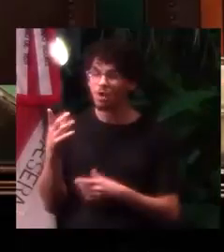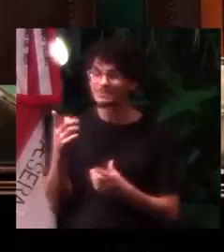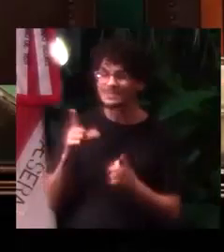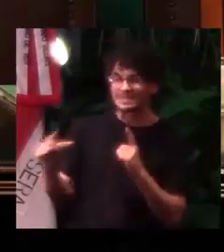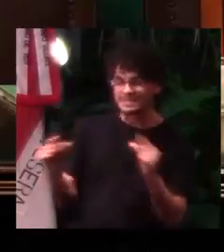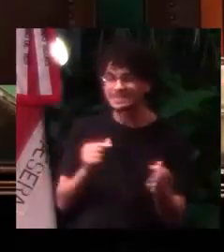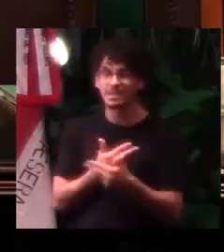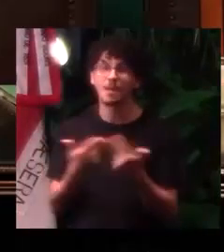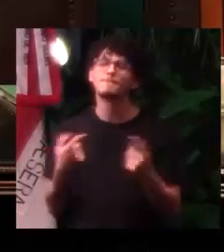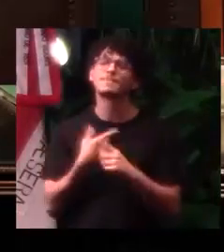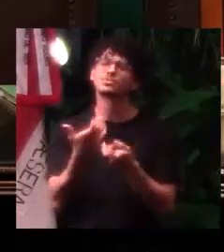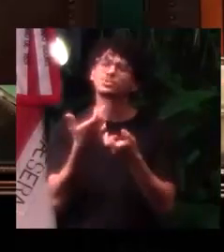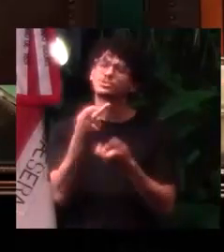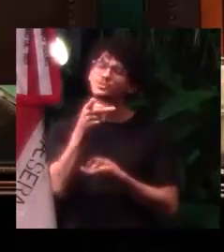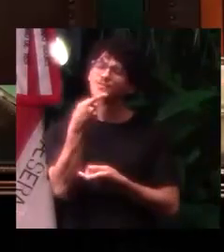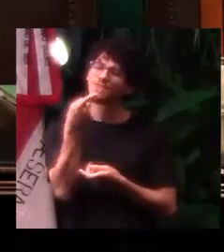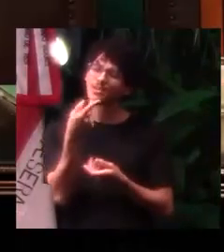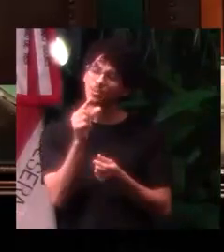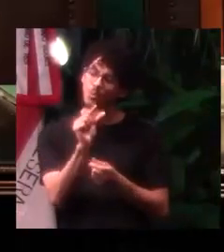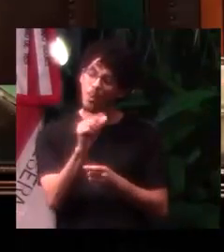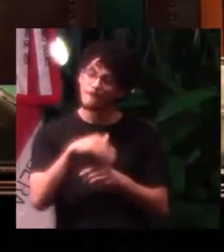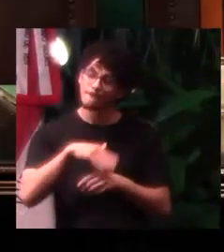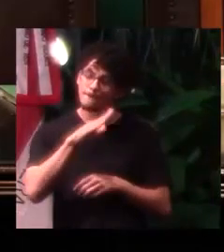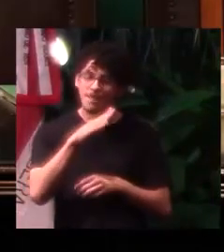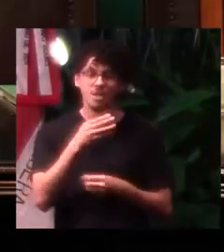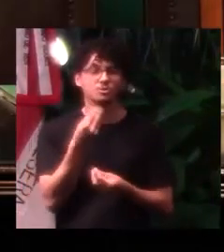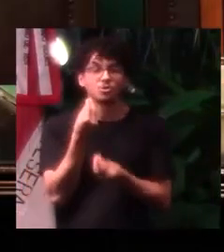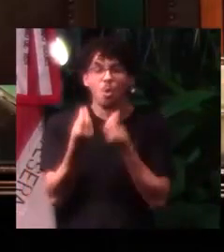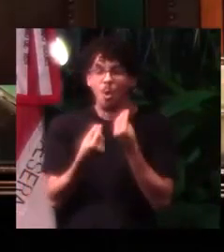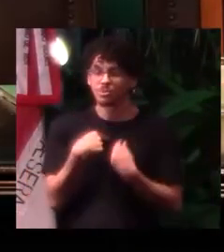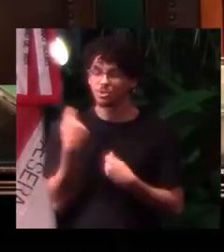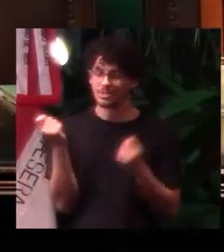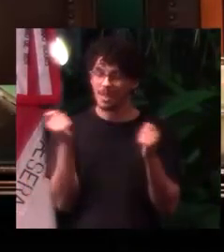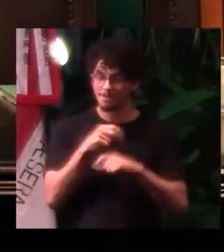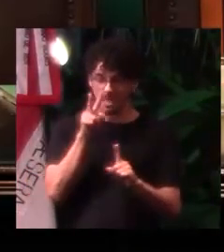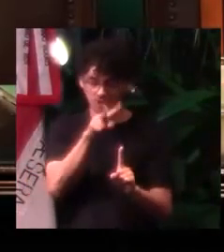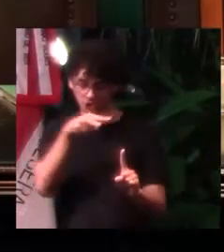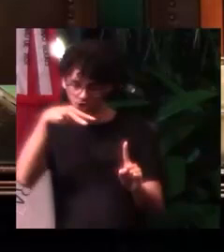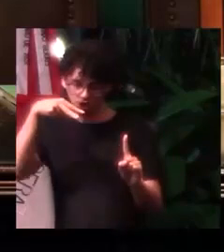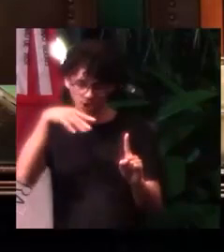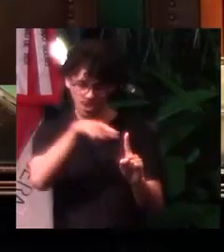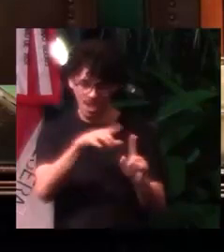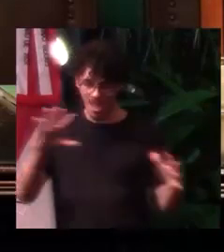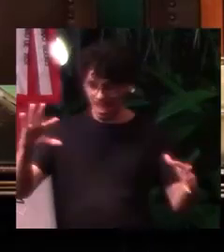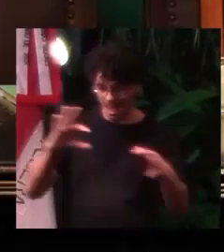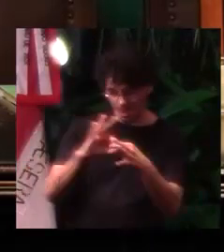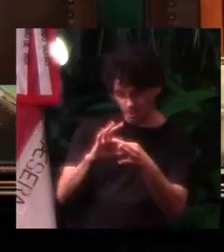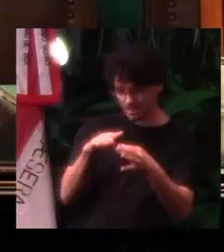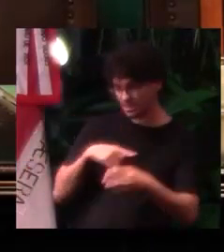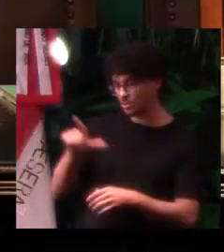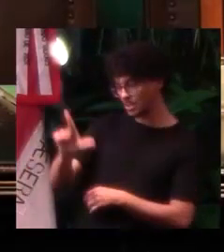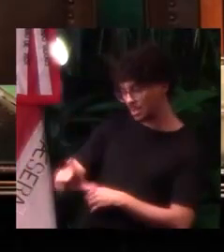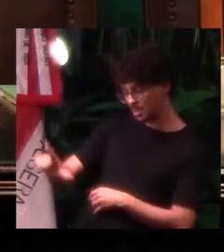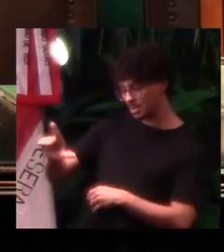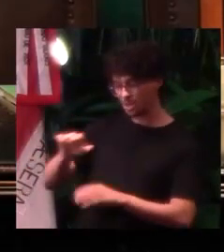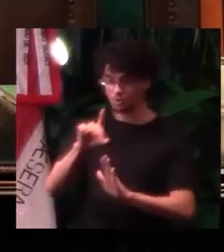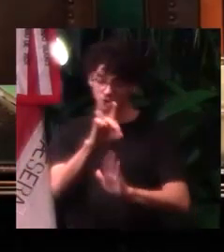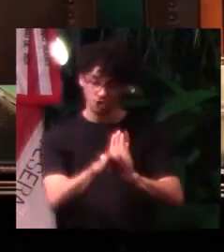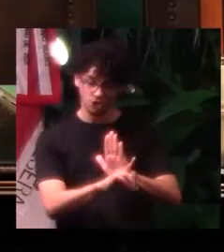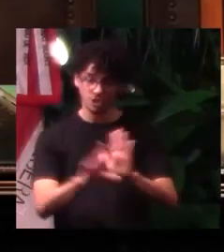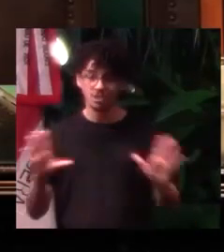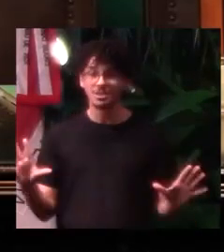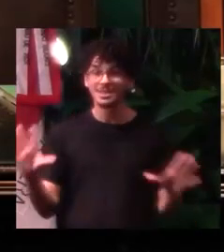Mas eu gostaria que você falasse um pouco mais sobre como que a gente pode enxergar essa relação entre o direito e a literatura dentro